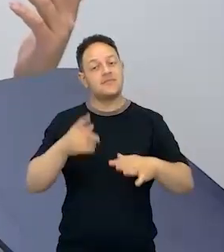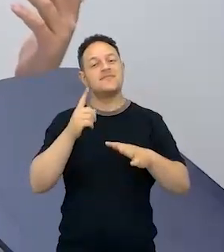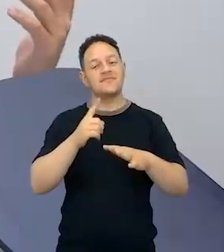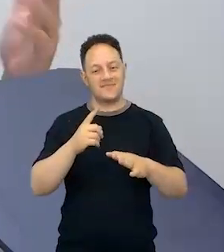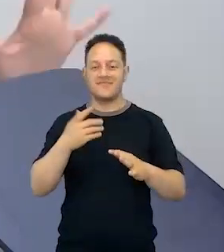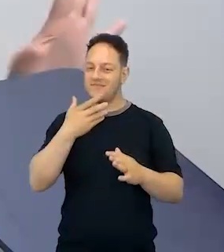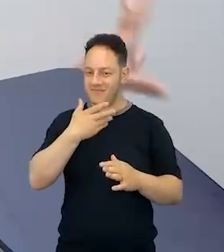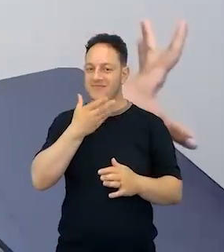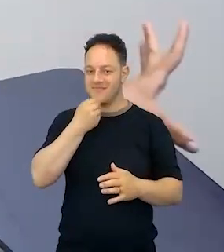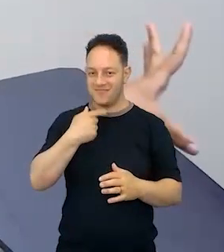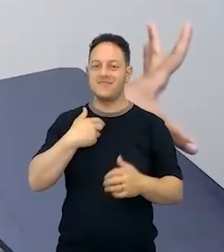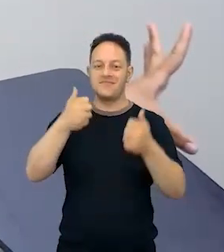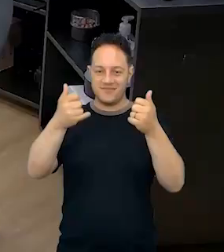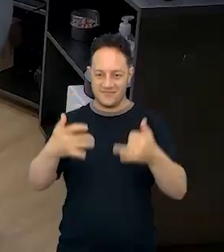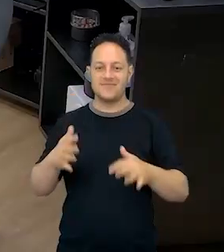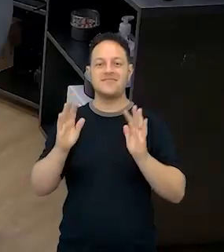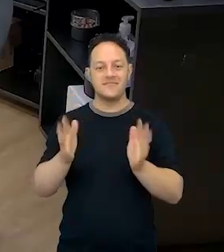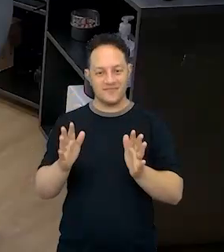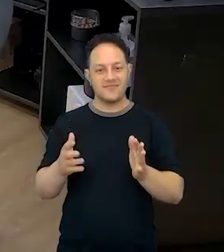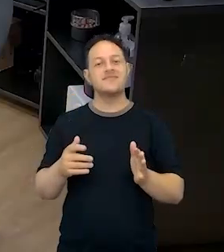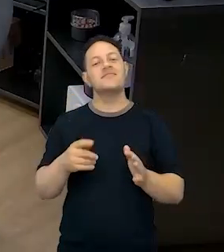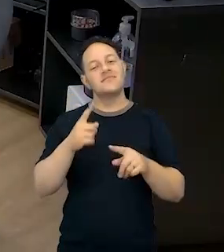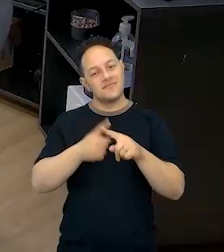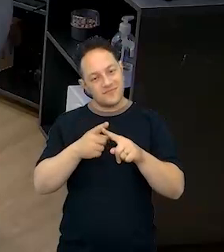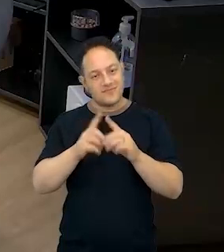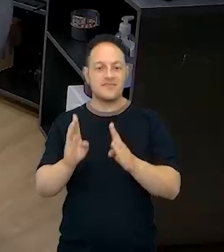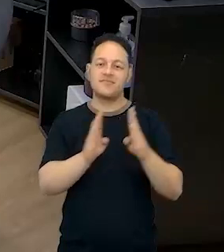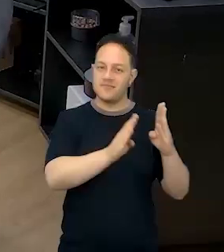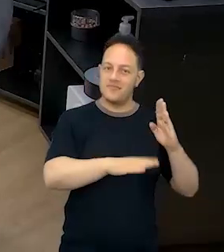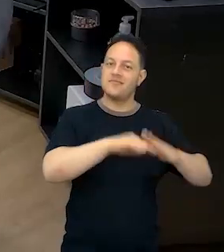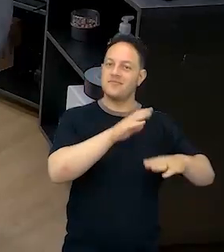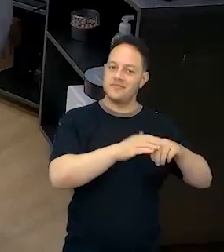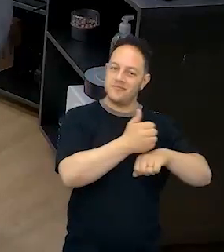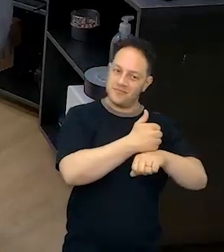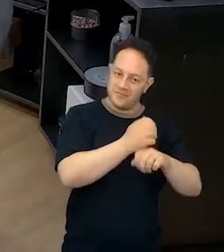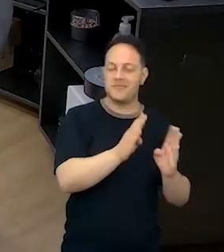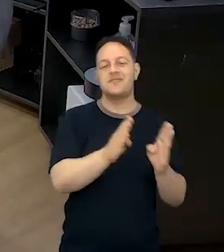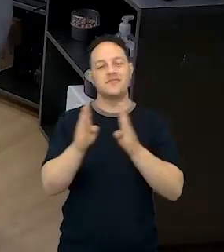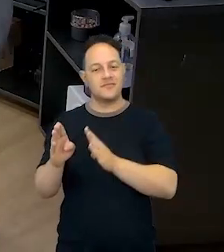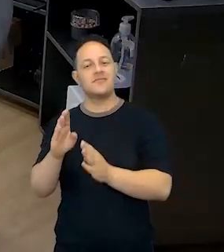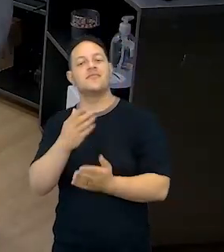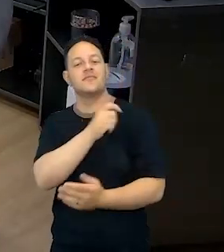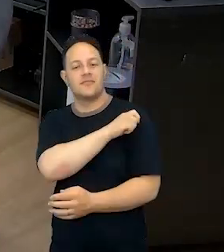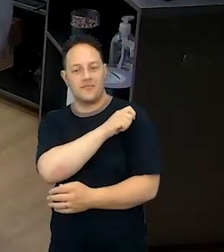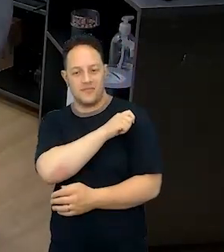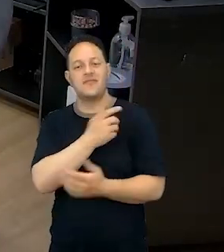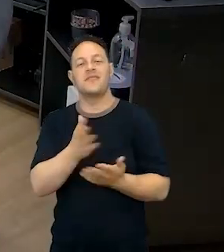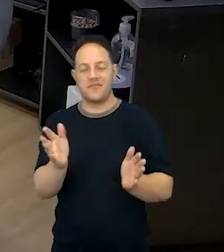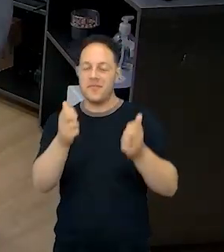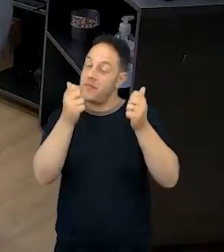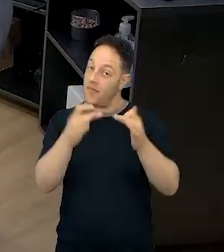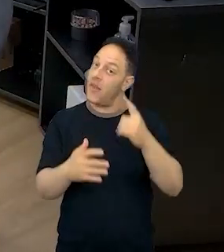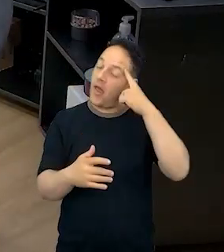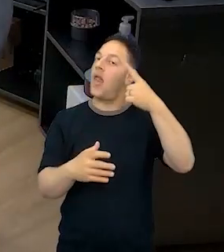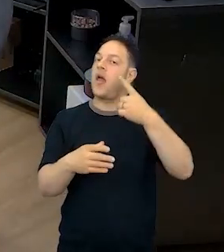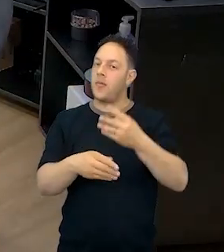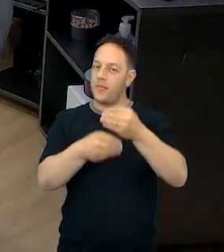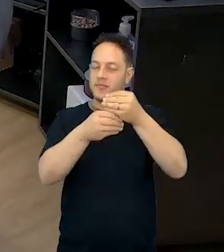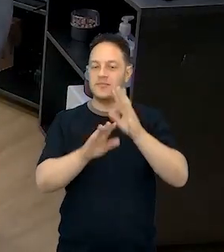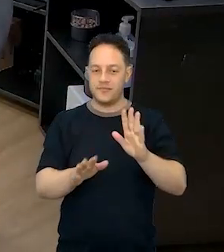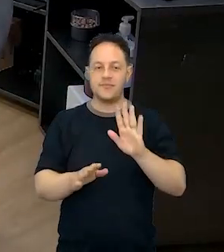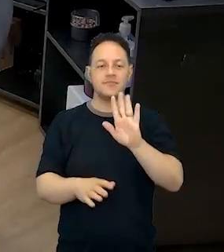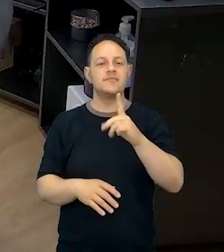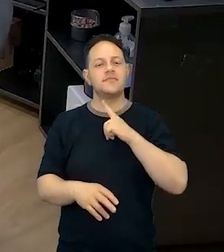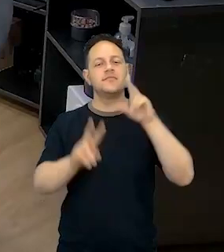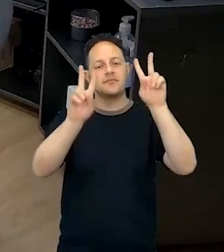expliquei. Então, eu falei que são 8 para profissionais e 8 para estudantes. Então, perfeito, só para reforçar esse ponto, tá? Então, vejam que são